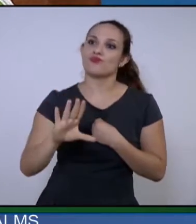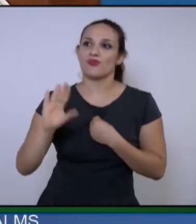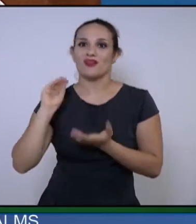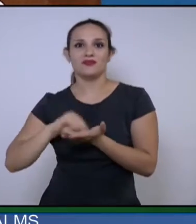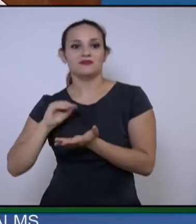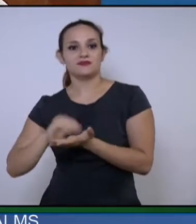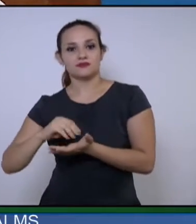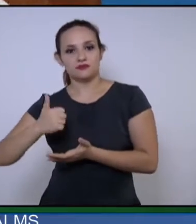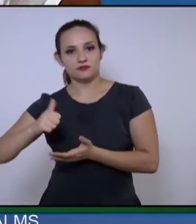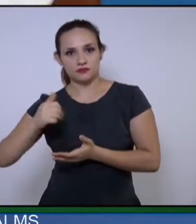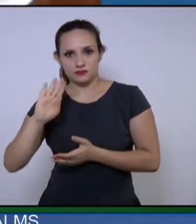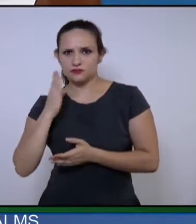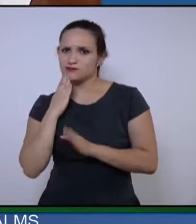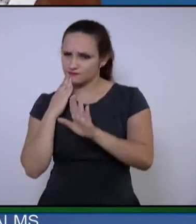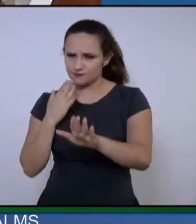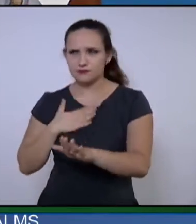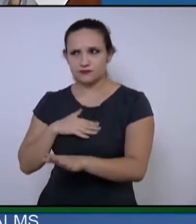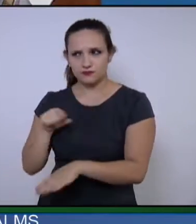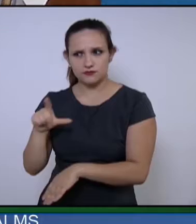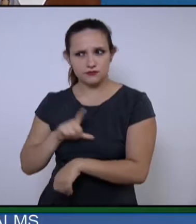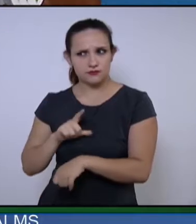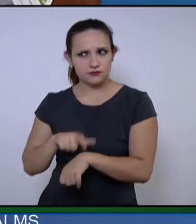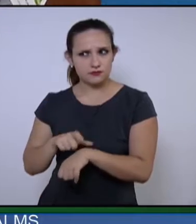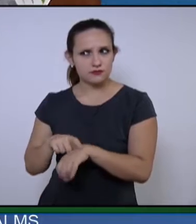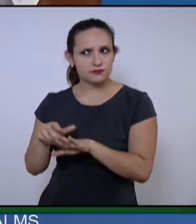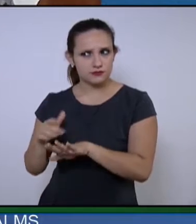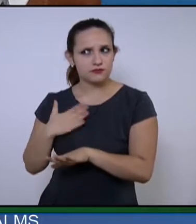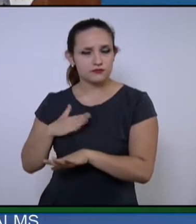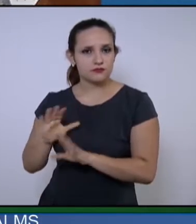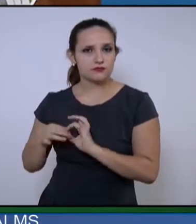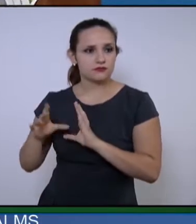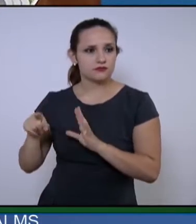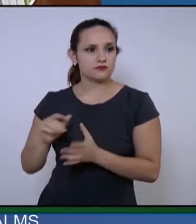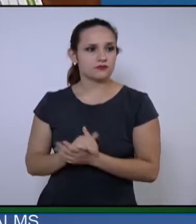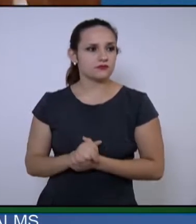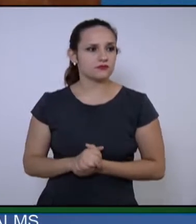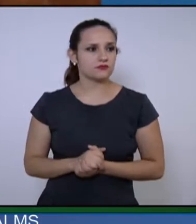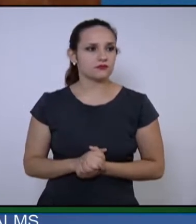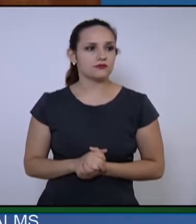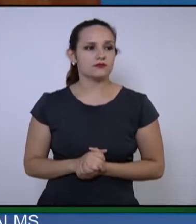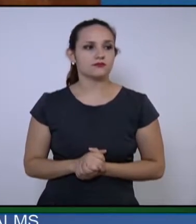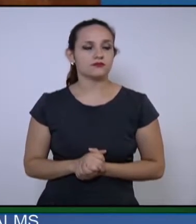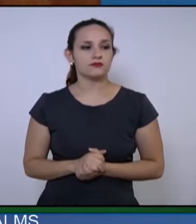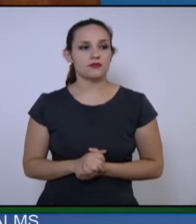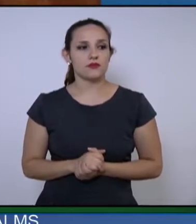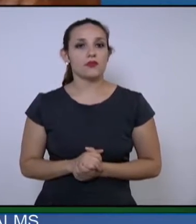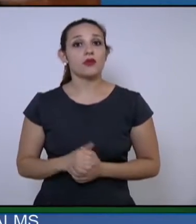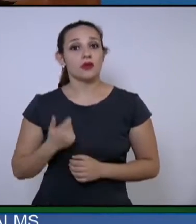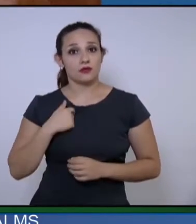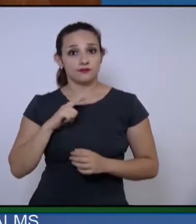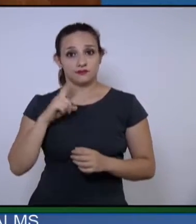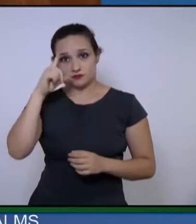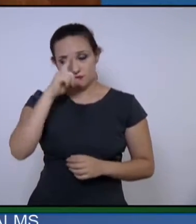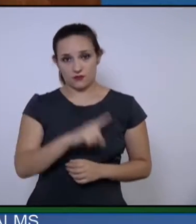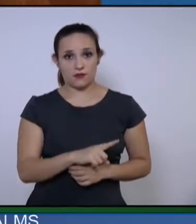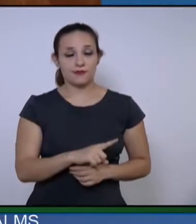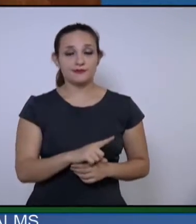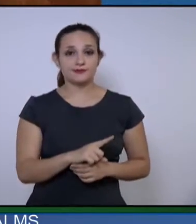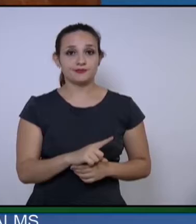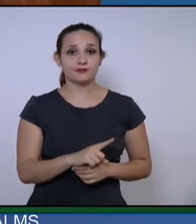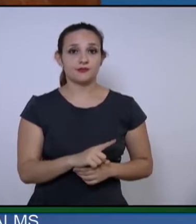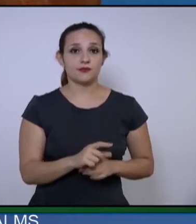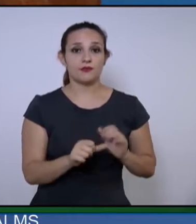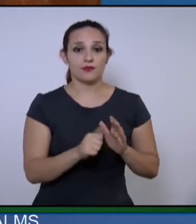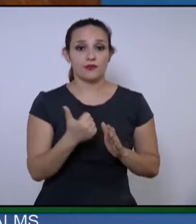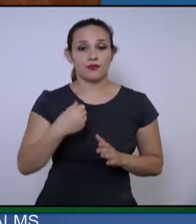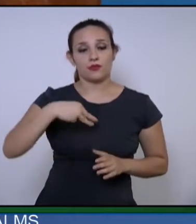uma parte a Vossa Excelência. Quando eu tenho essa primeira manchete, ministro promete retomar do CISFRON em reunião com governadores, deve ser o tema